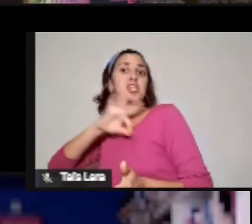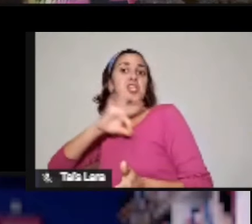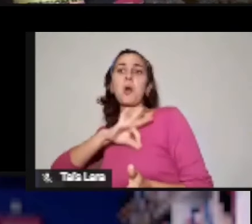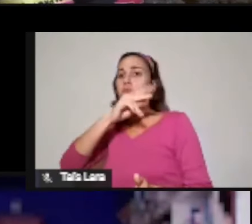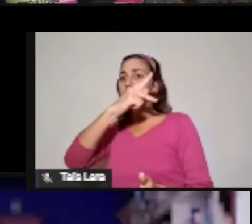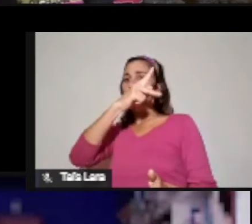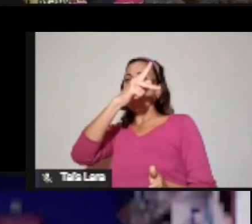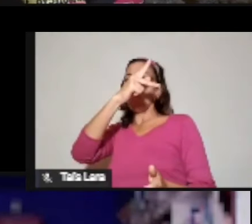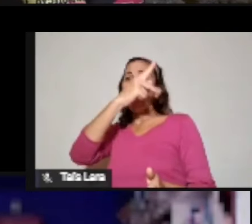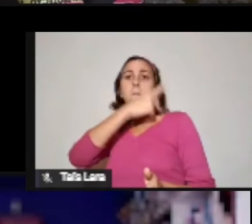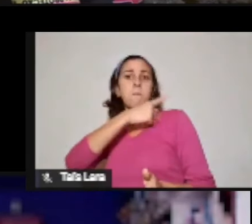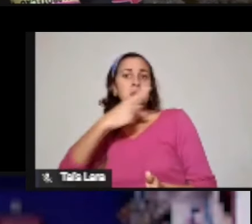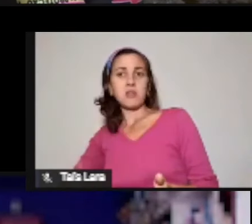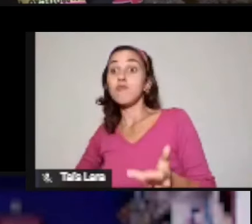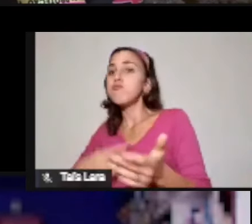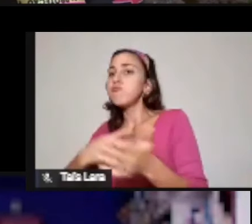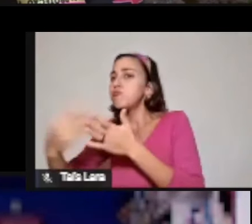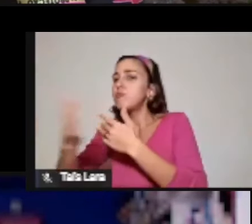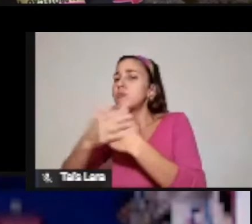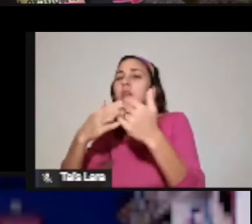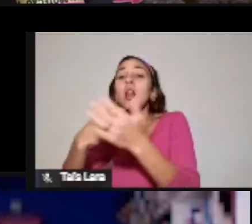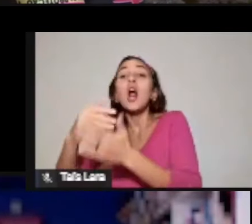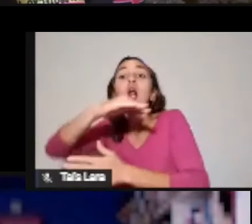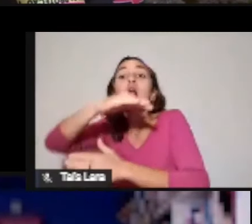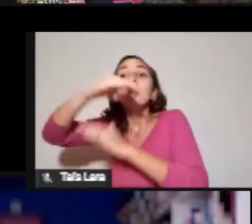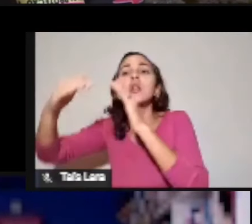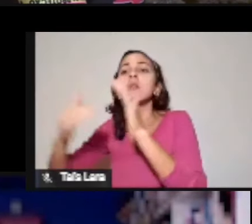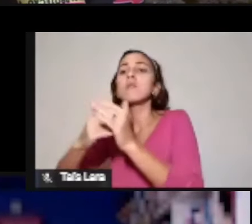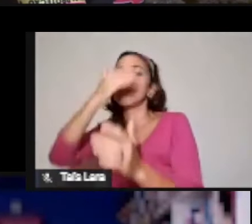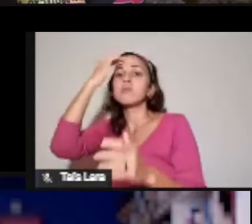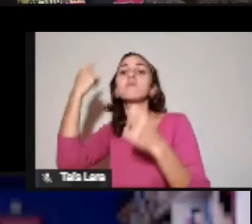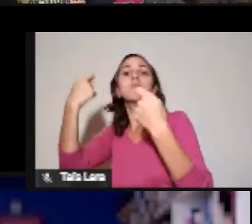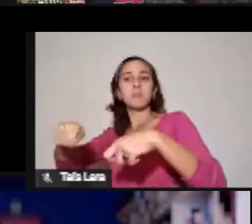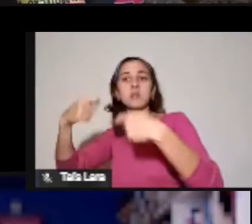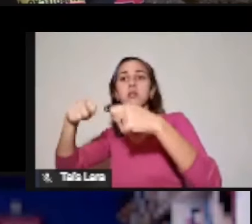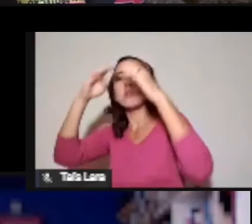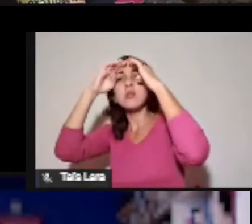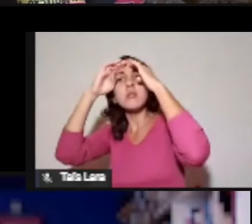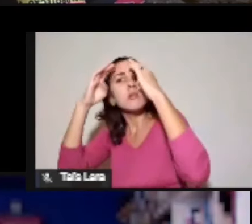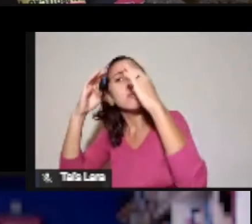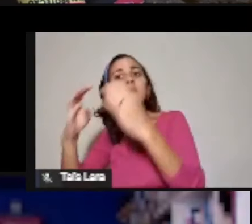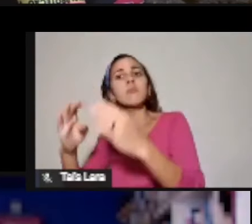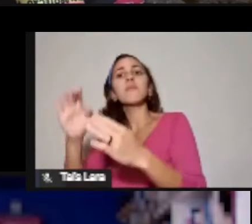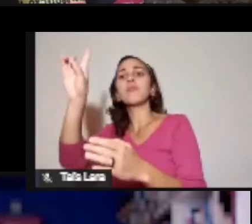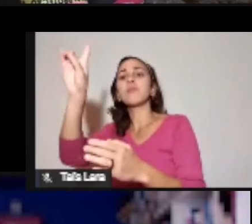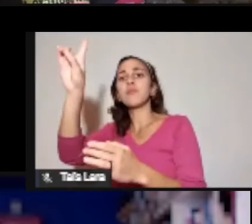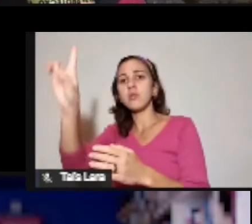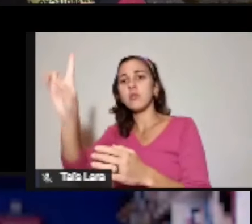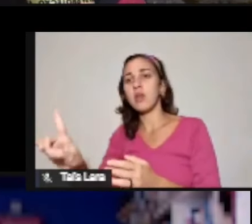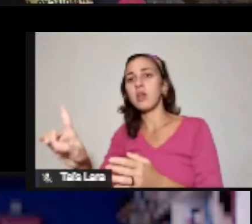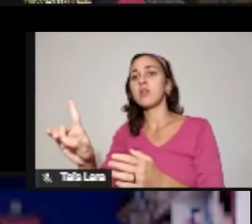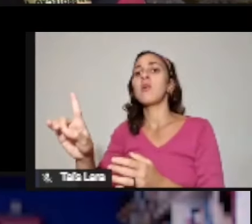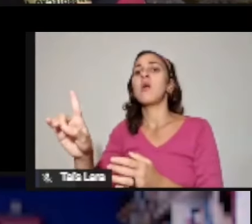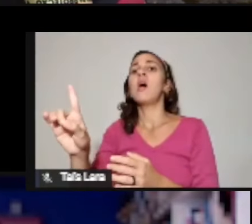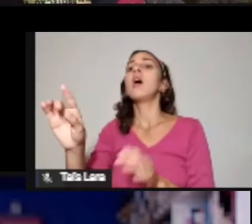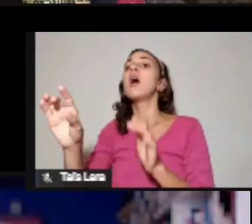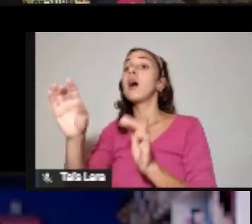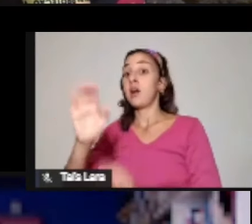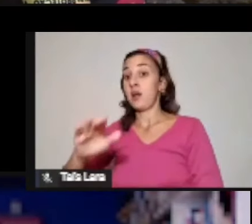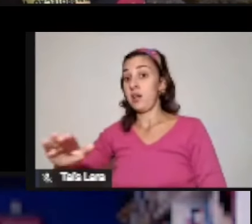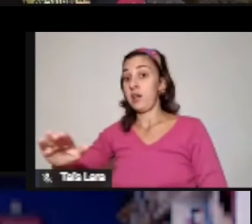deve respeitar. É direito da criança e do adolescente ser respeitado. E aí, por que, que eu trouxe,